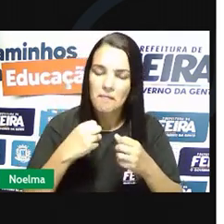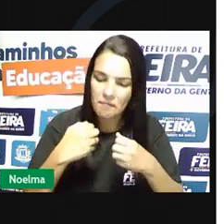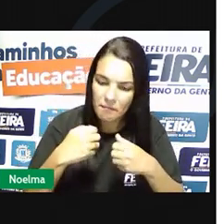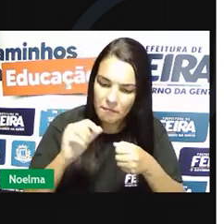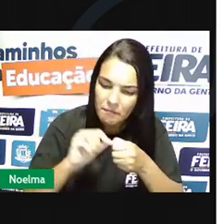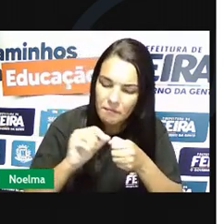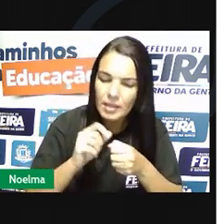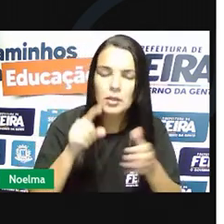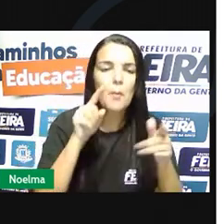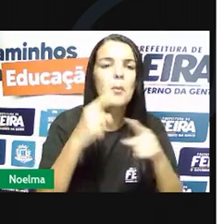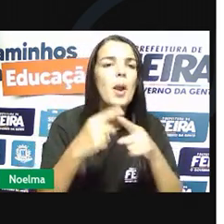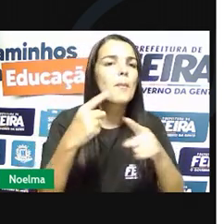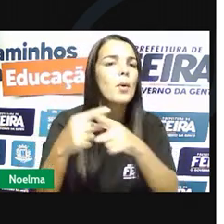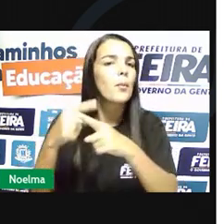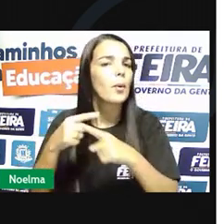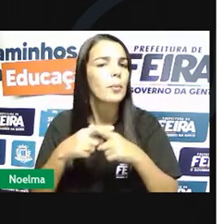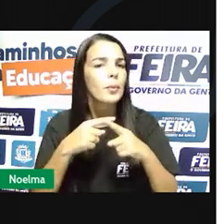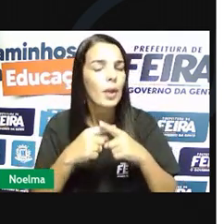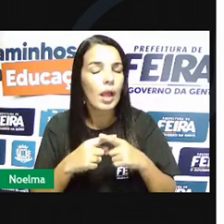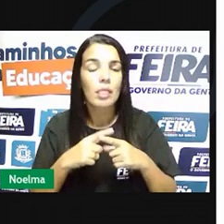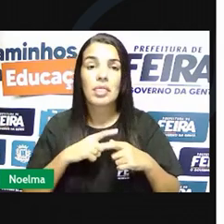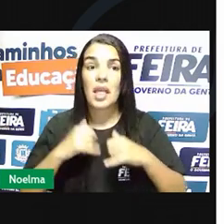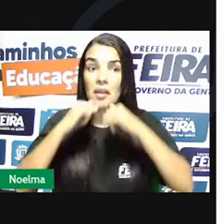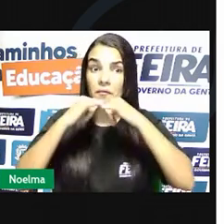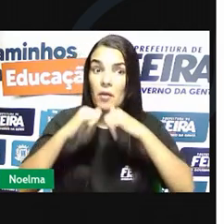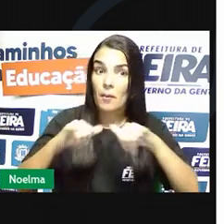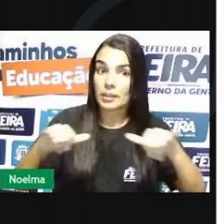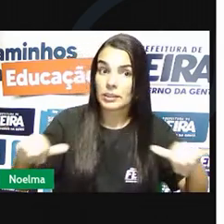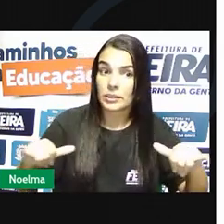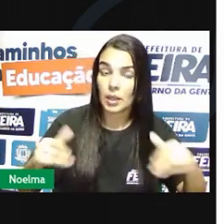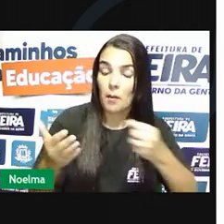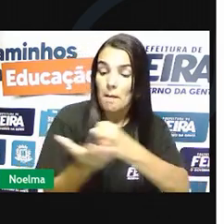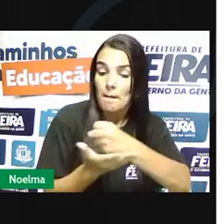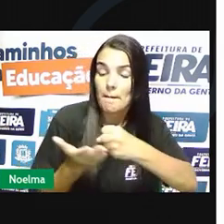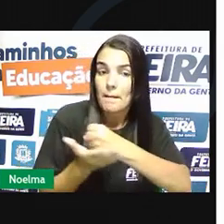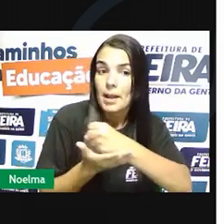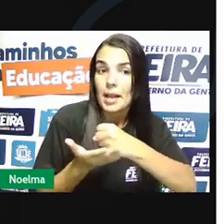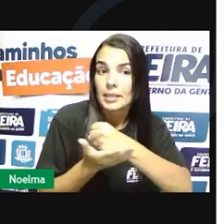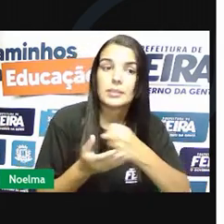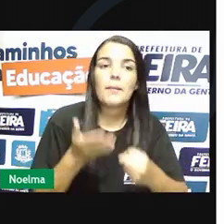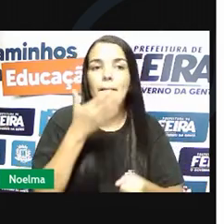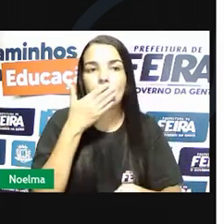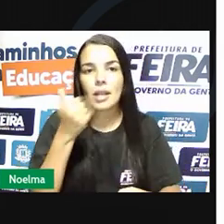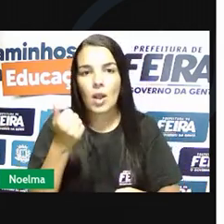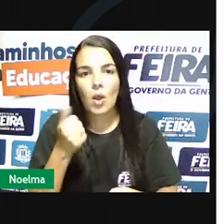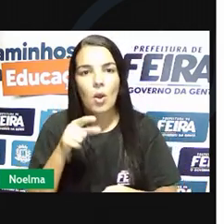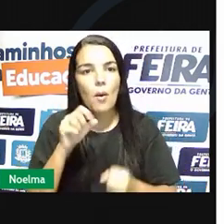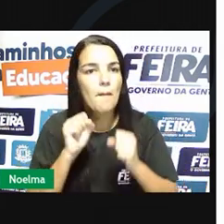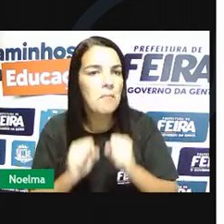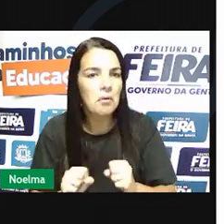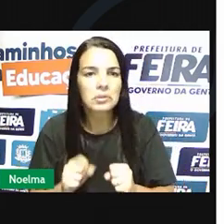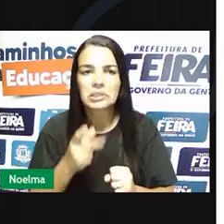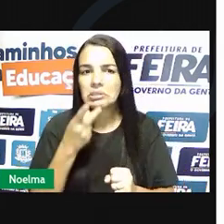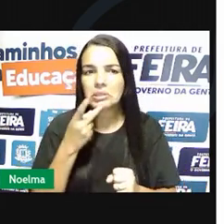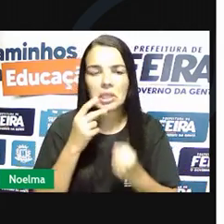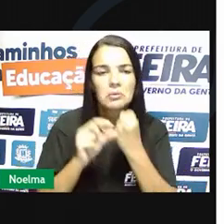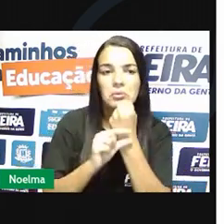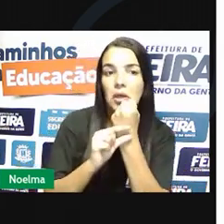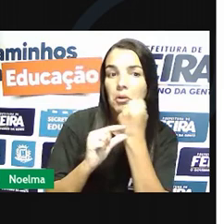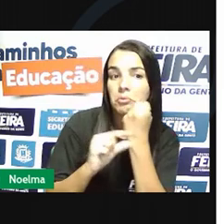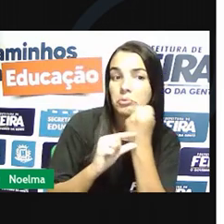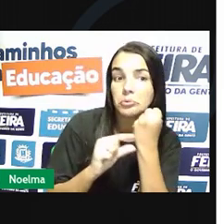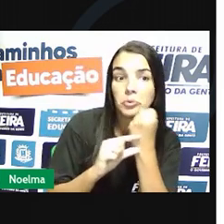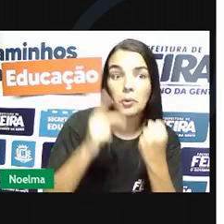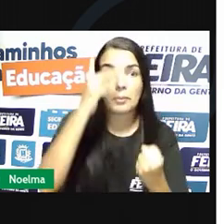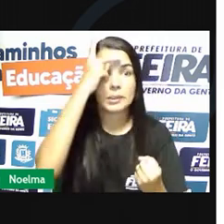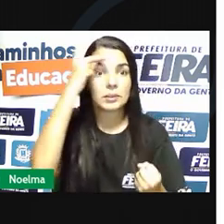sempre trazendo quanto mais informações embasadas em fatos reais, melhor. Você pode trazer com base em citações de pessoas importantes no